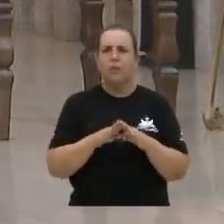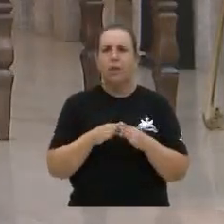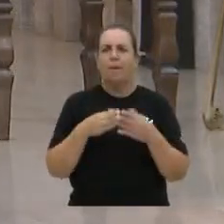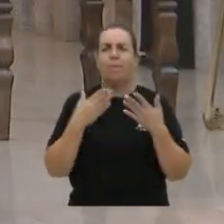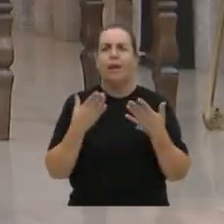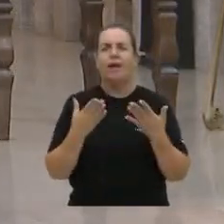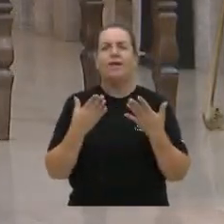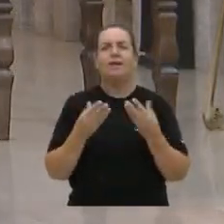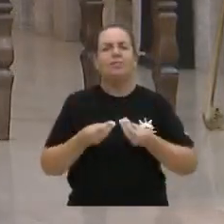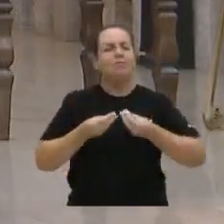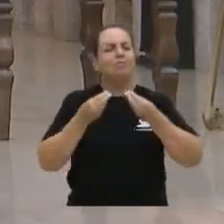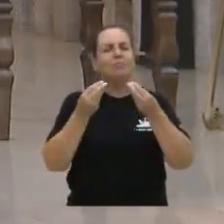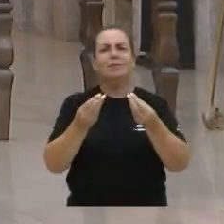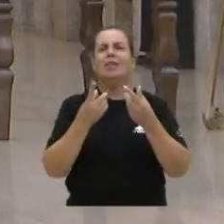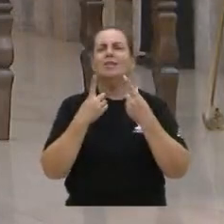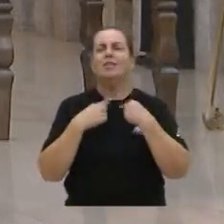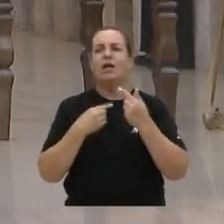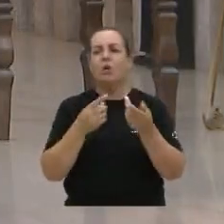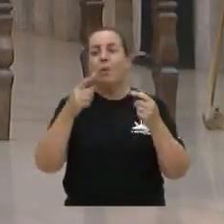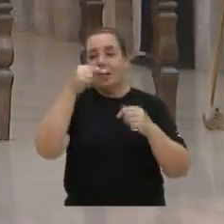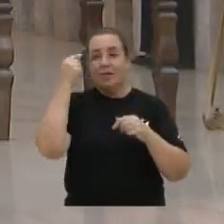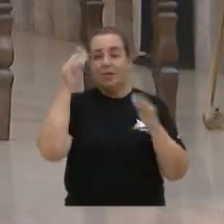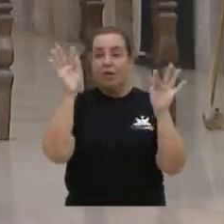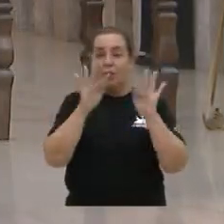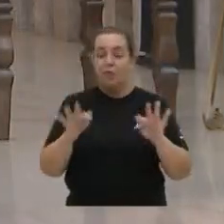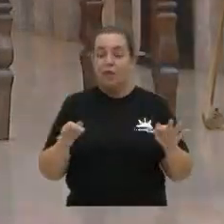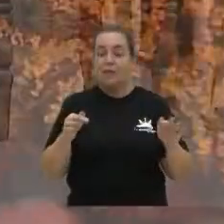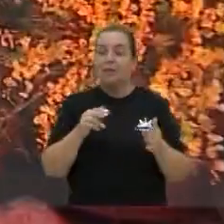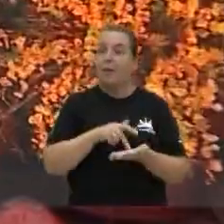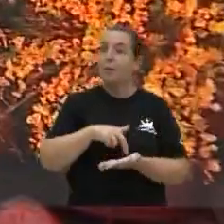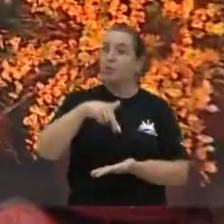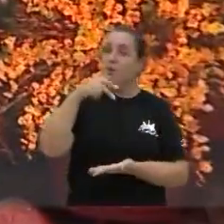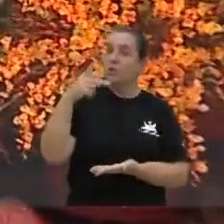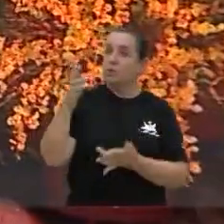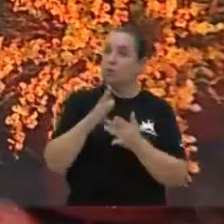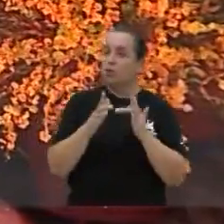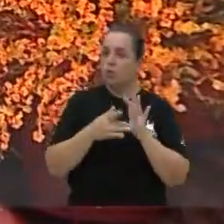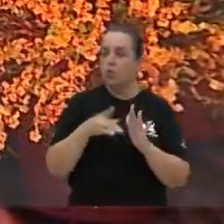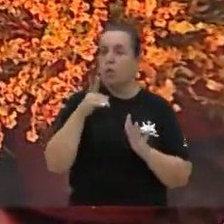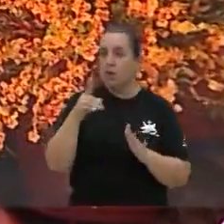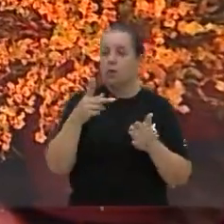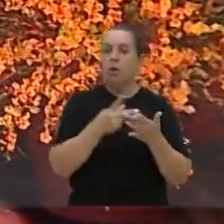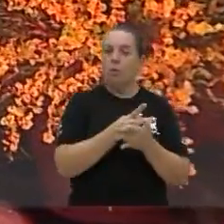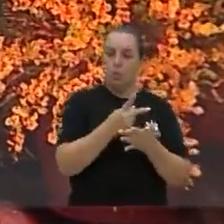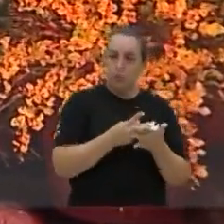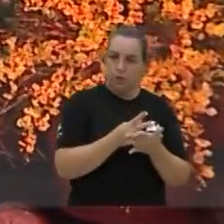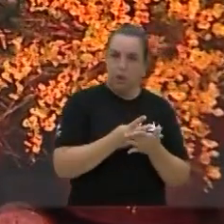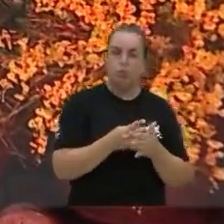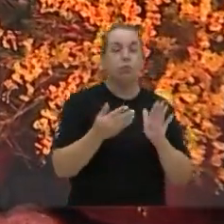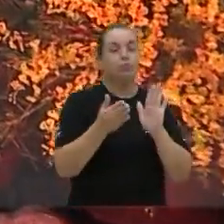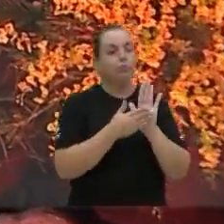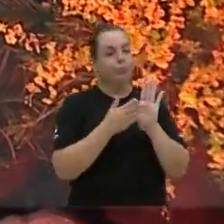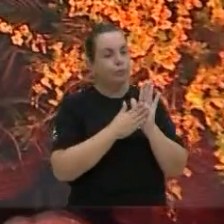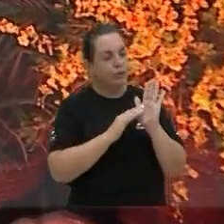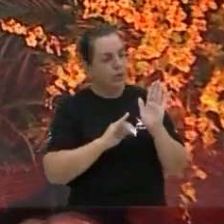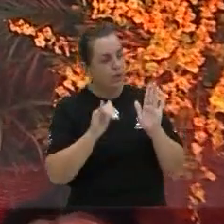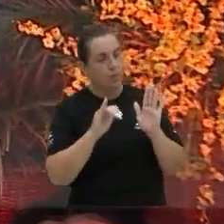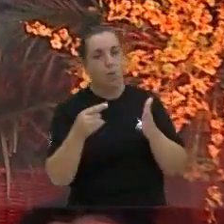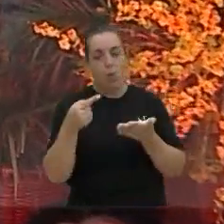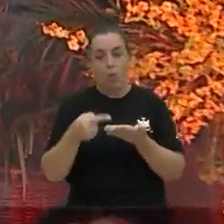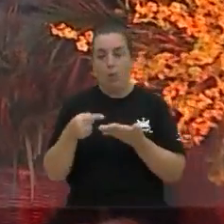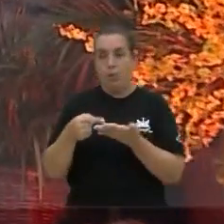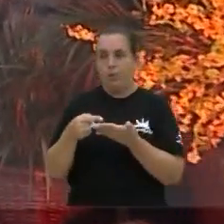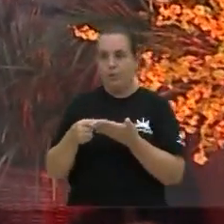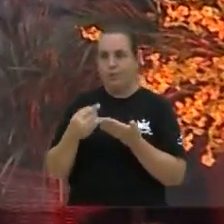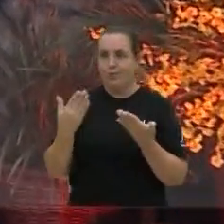uma santa e feliz Páscoa para você, nesse contexto de busca, testemunho e